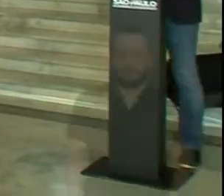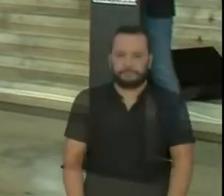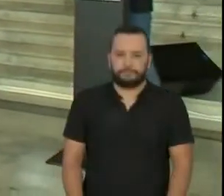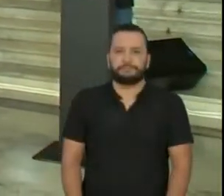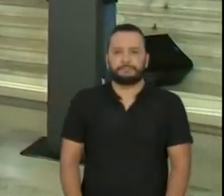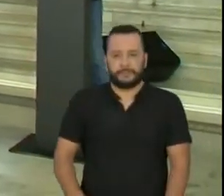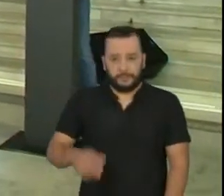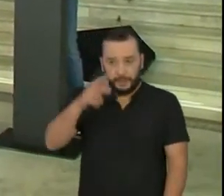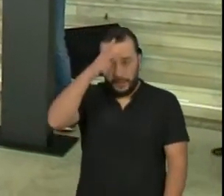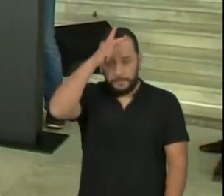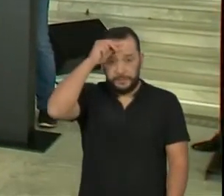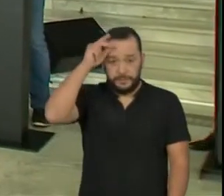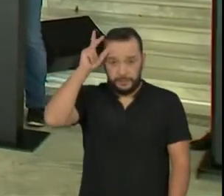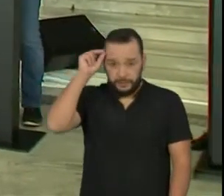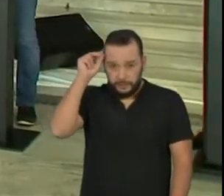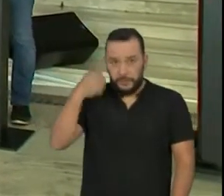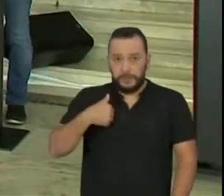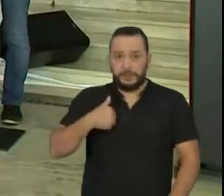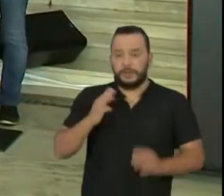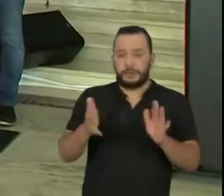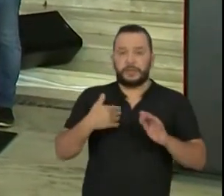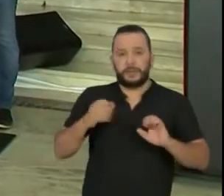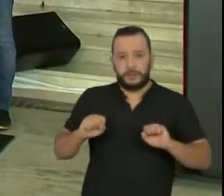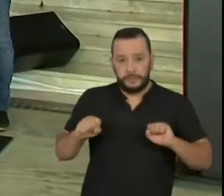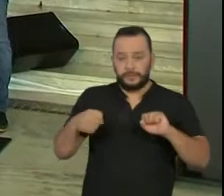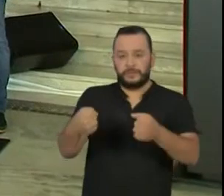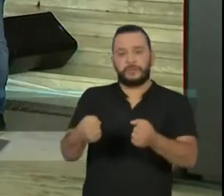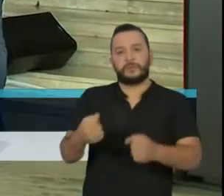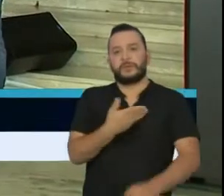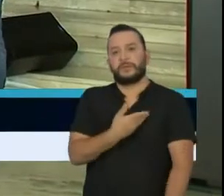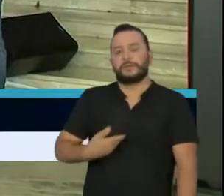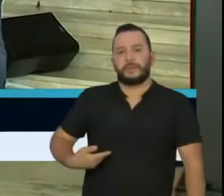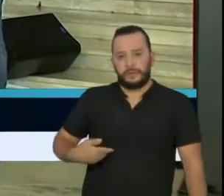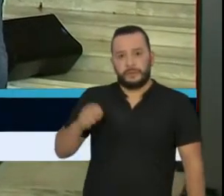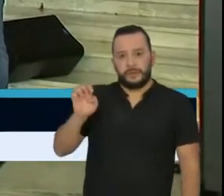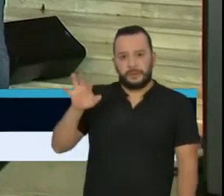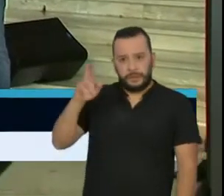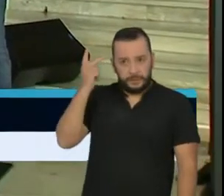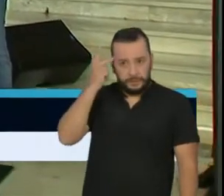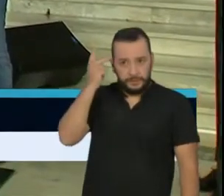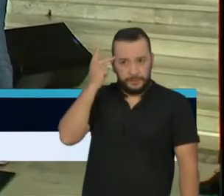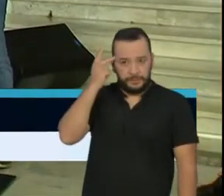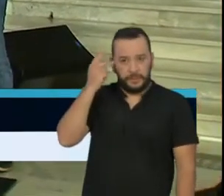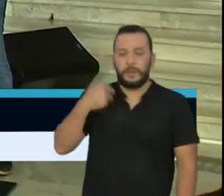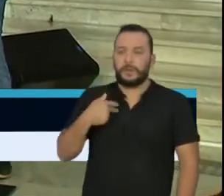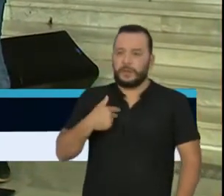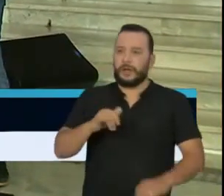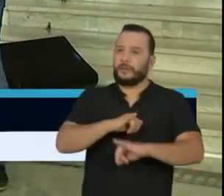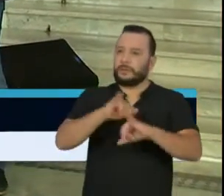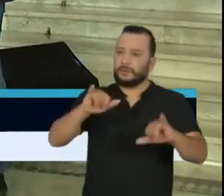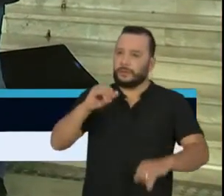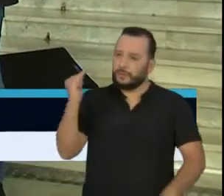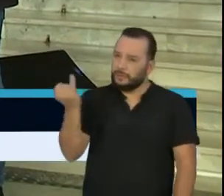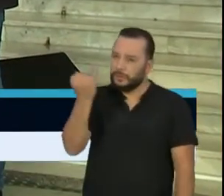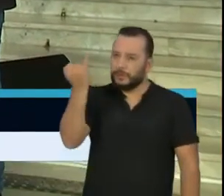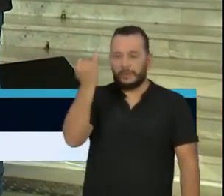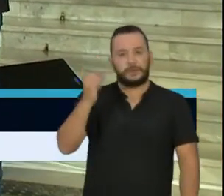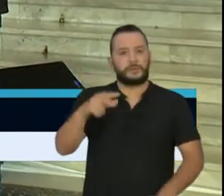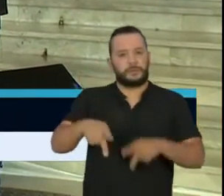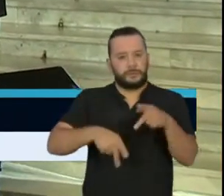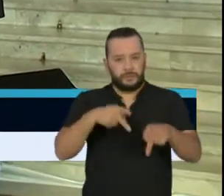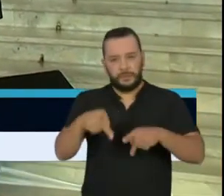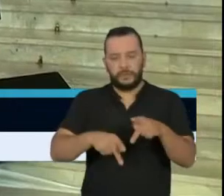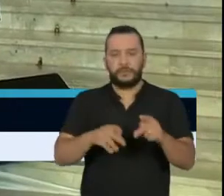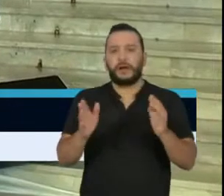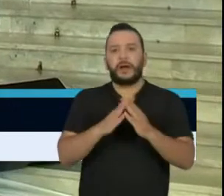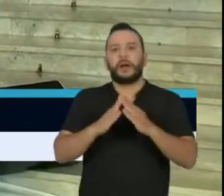A Prefeitura se somando ao esforço do governo do Estado de São Paulo de comunicar a importância da população